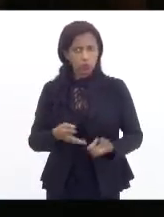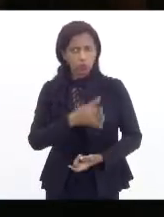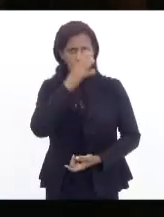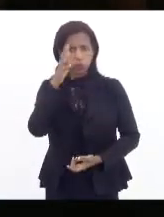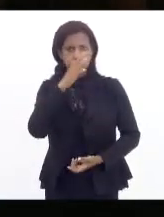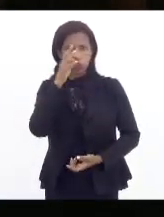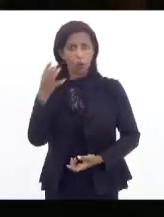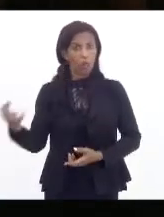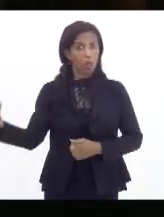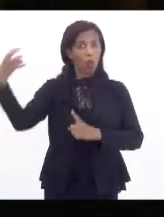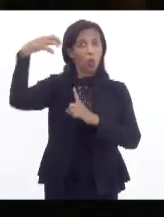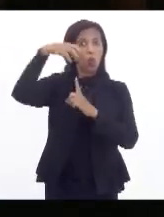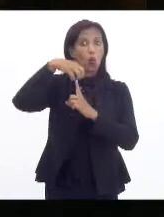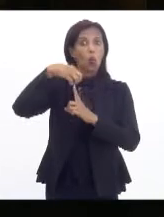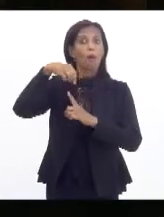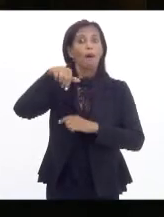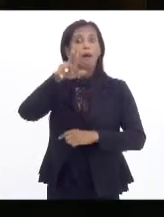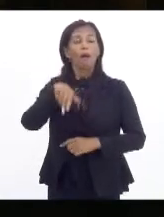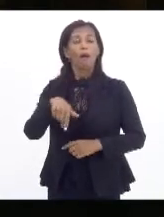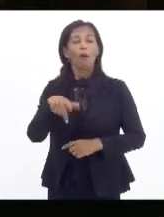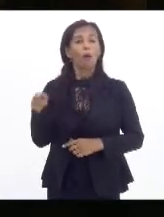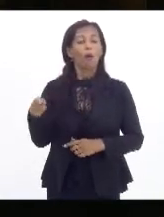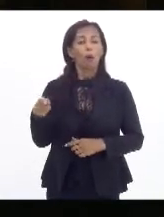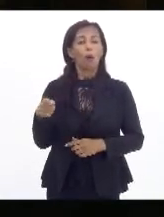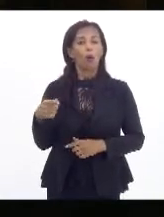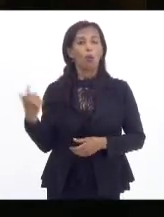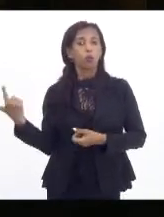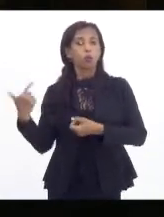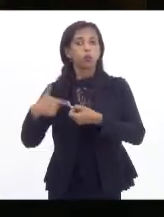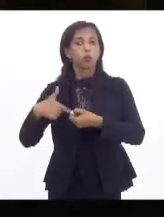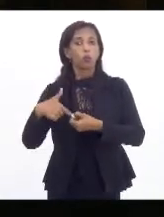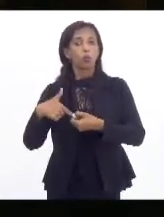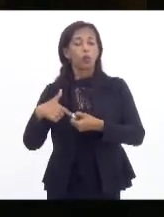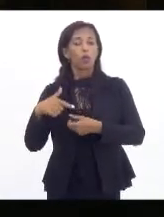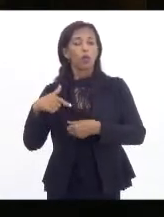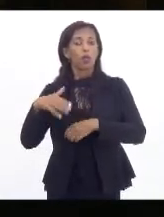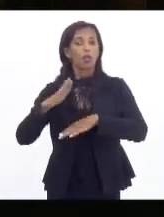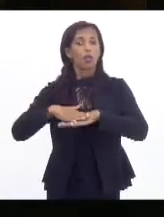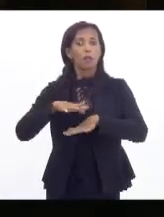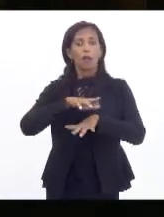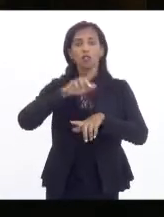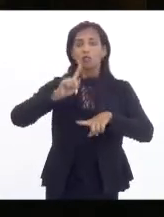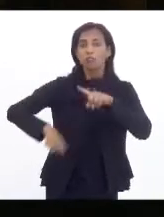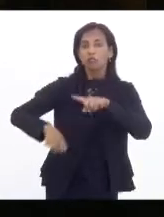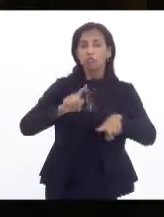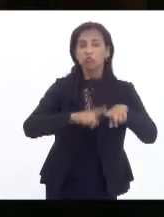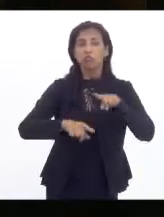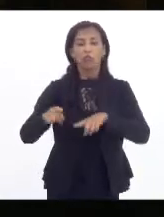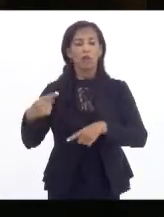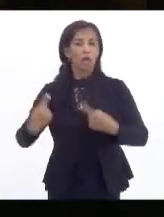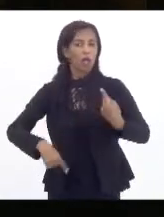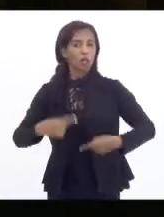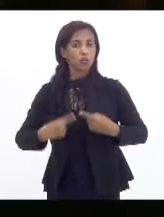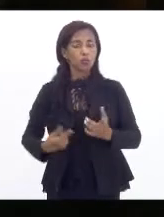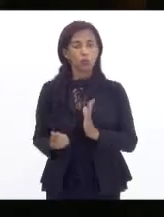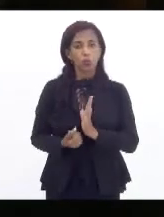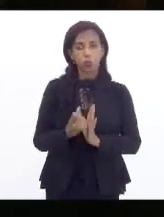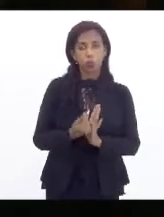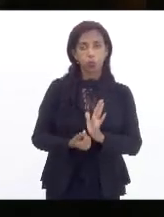absurda e culpa ainda a alta dos combustíveis e demais derivados, as políticas